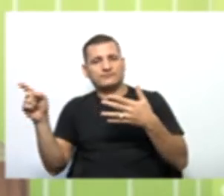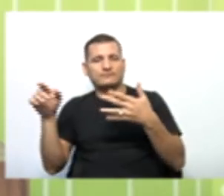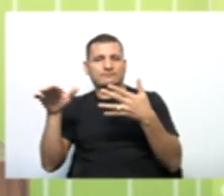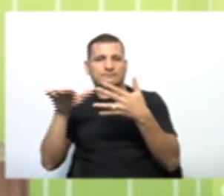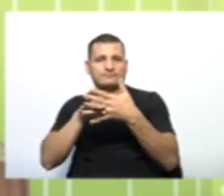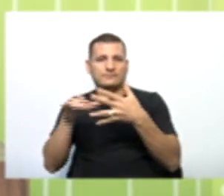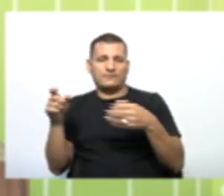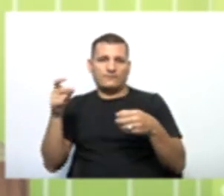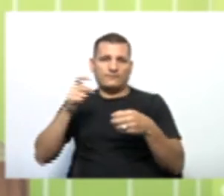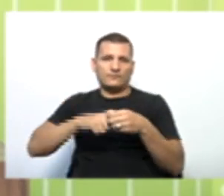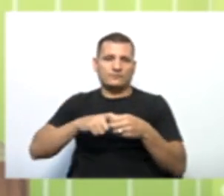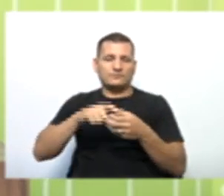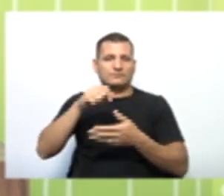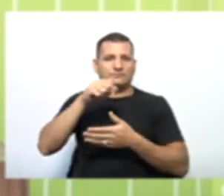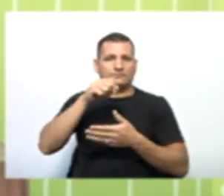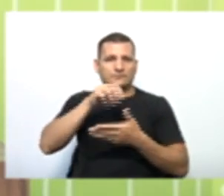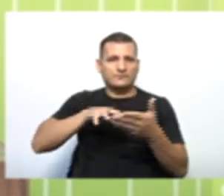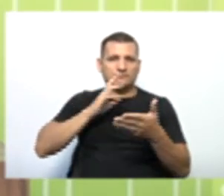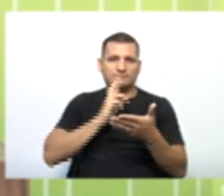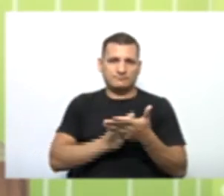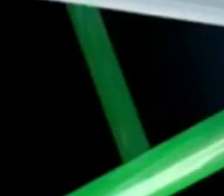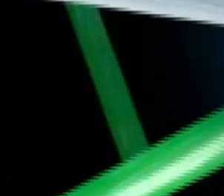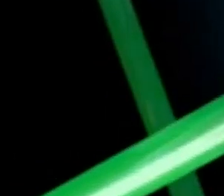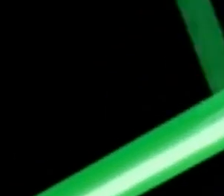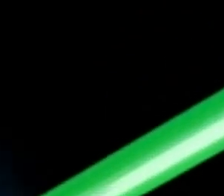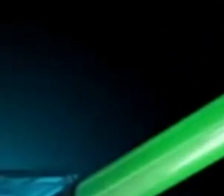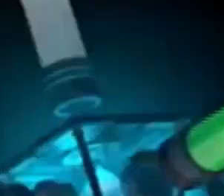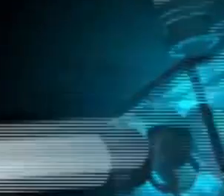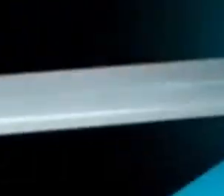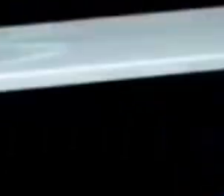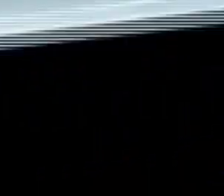para resolver juntos essa atividade.